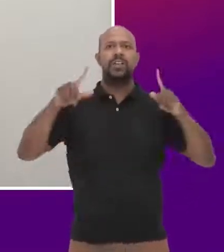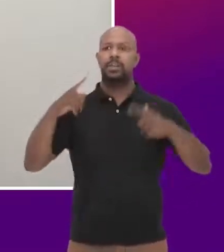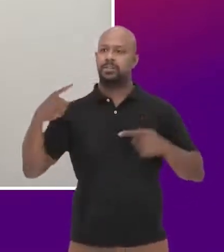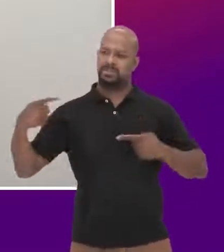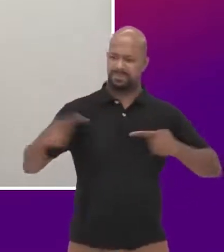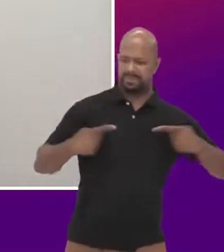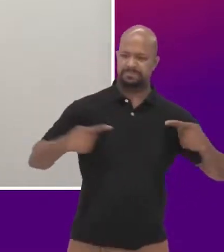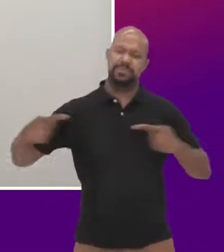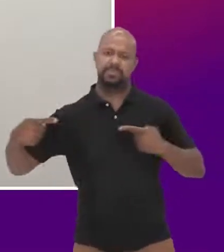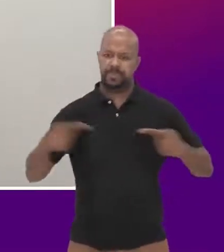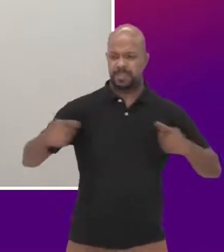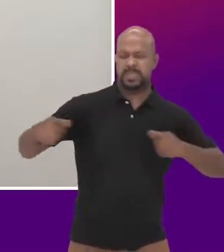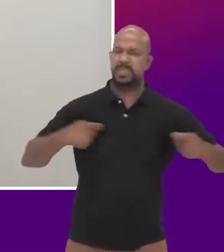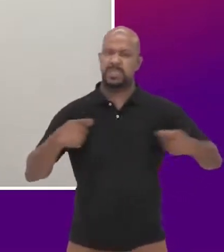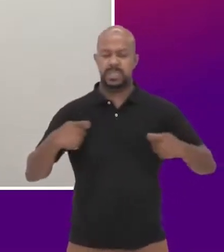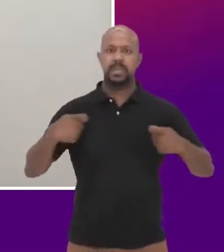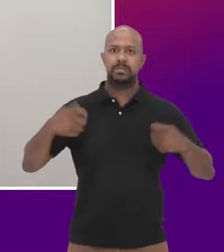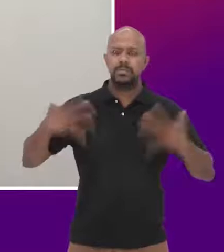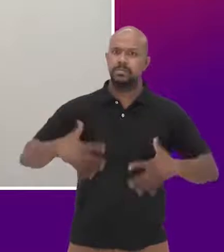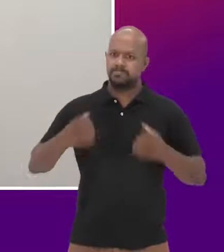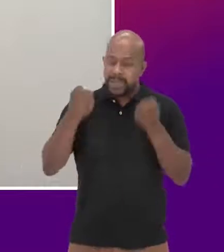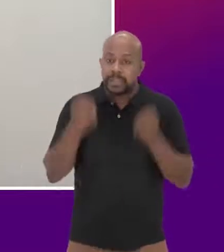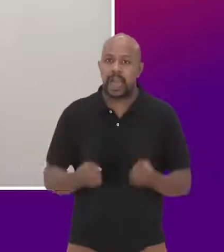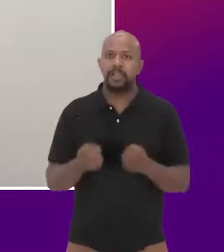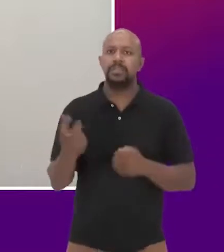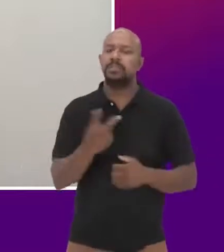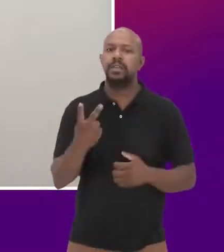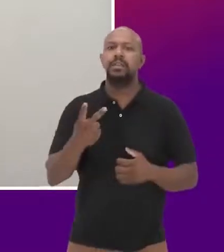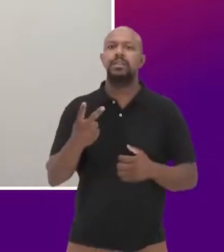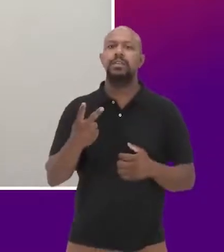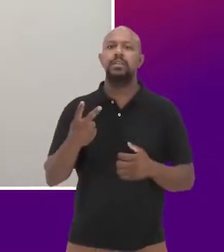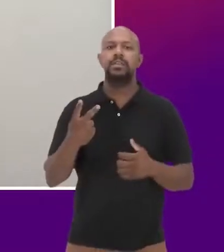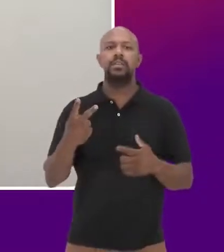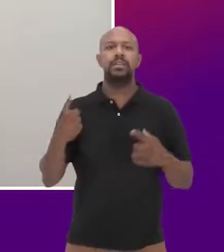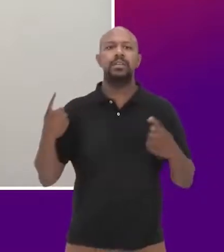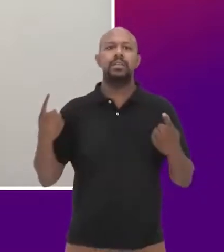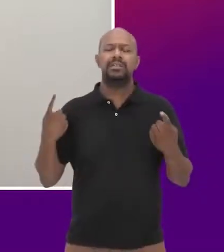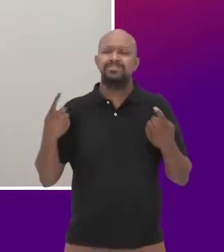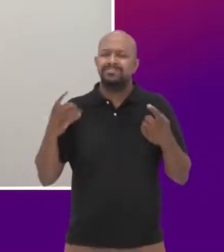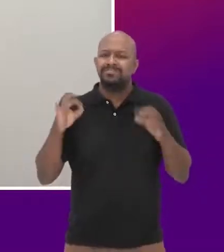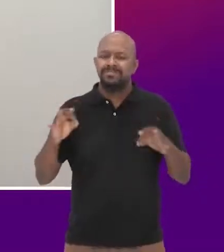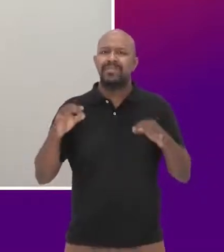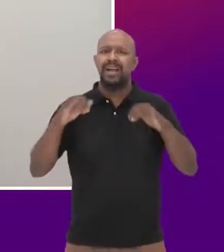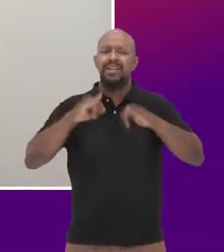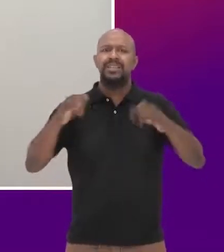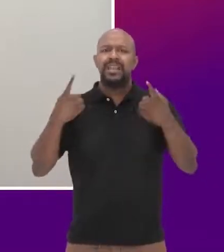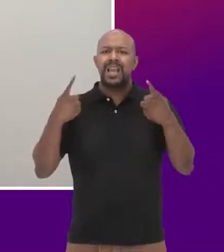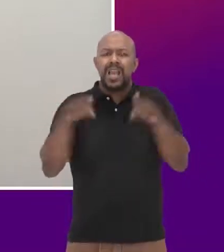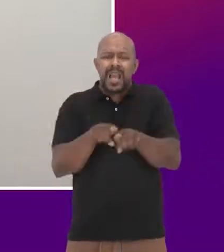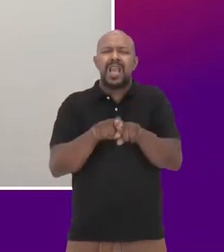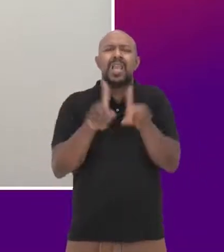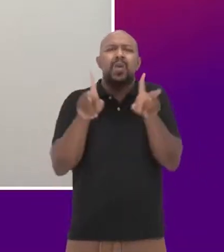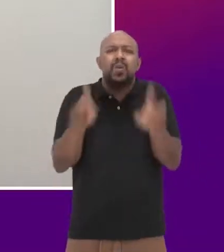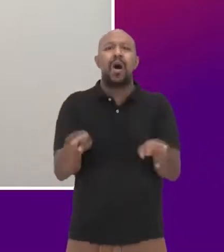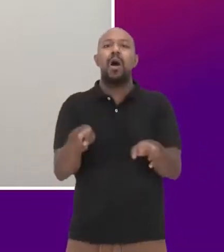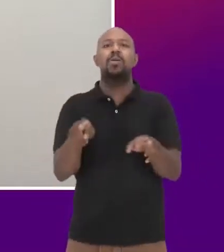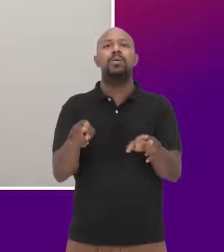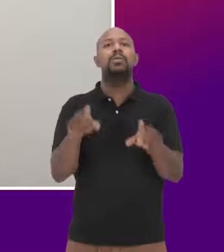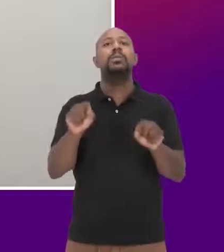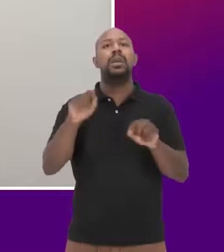do outro, agressivos, tiveram uma mensagem absolutamente igual, baseada